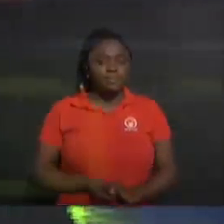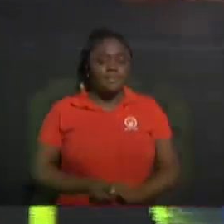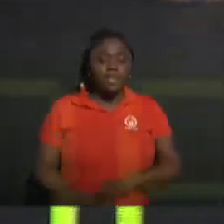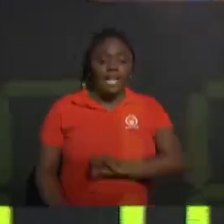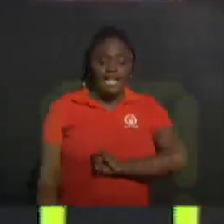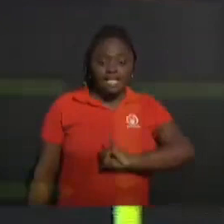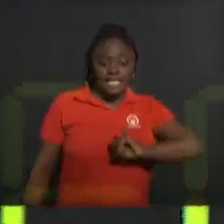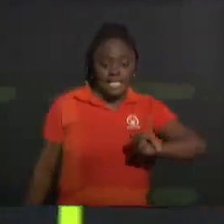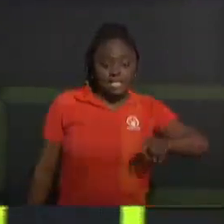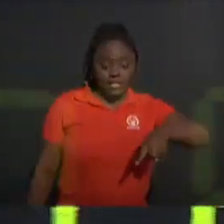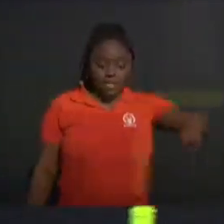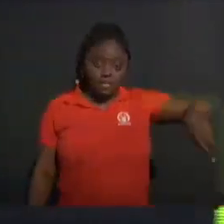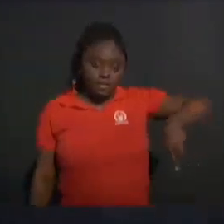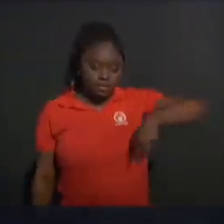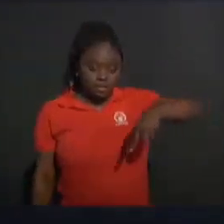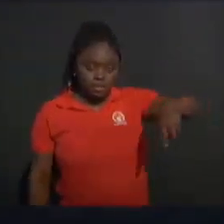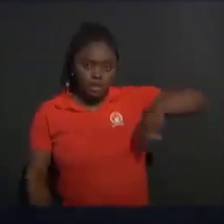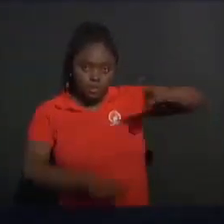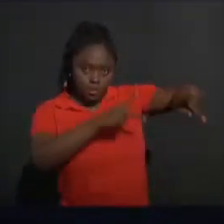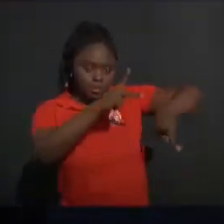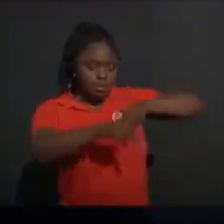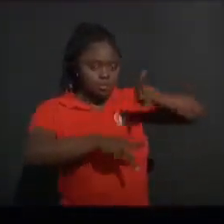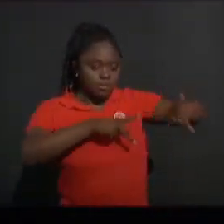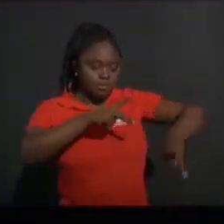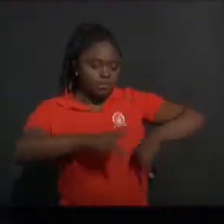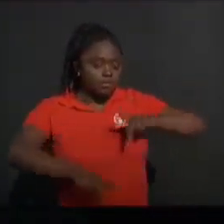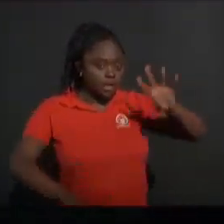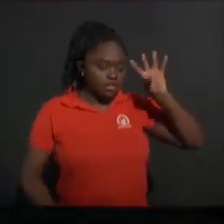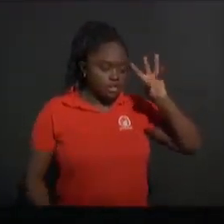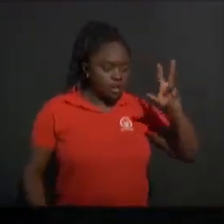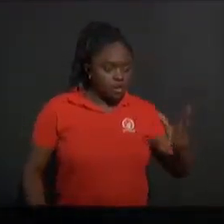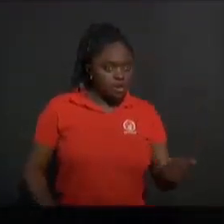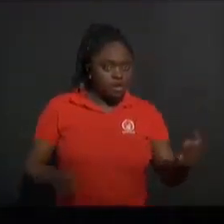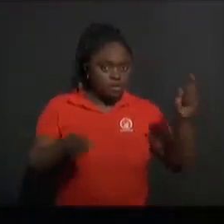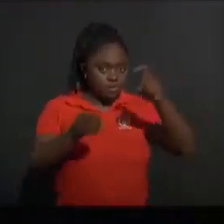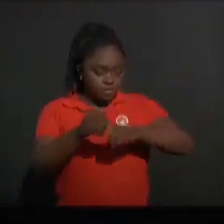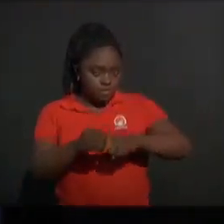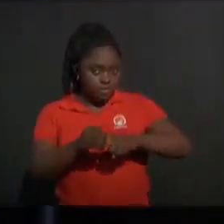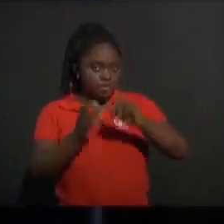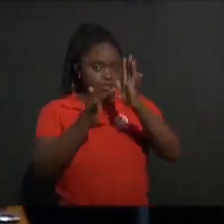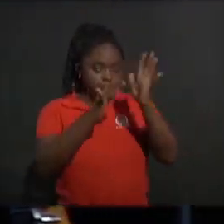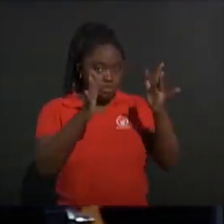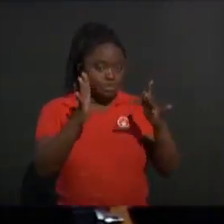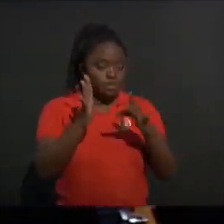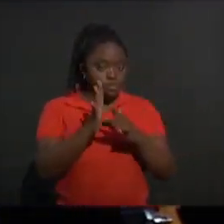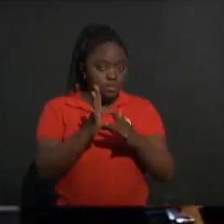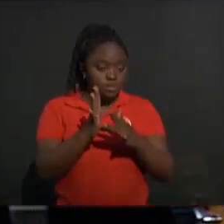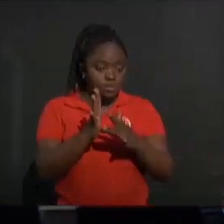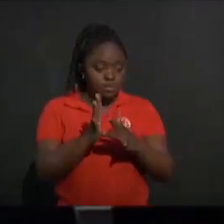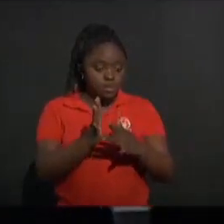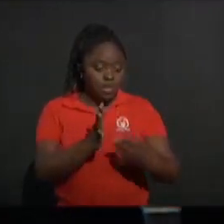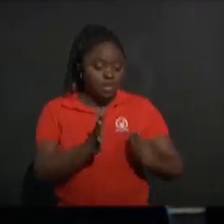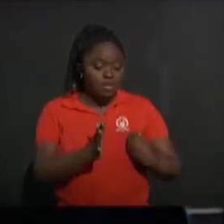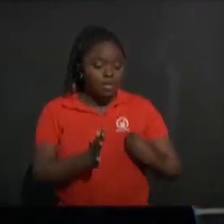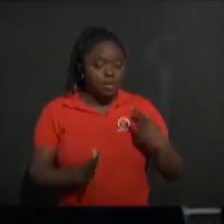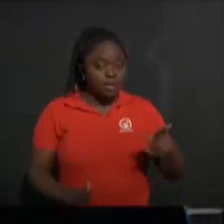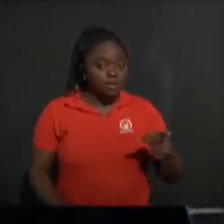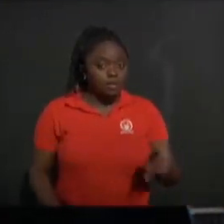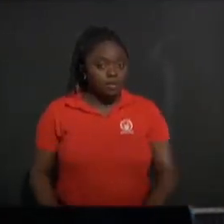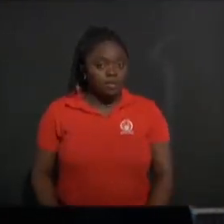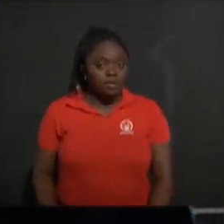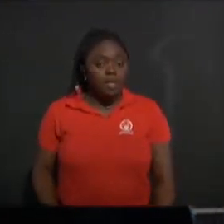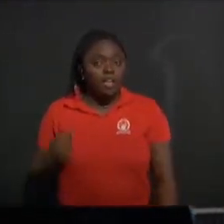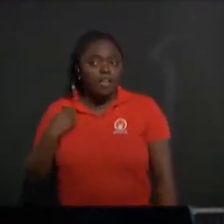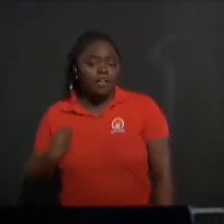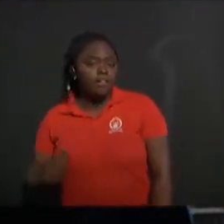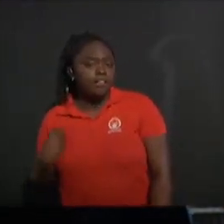Se esse povo vivia achando que Jesus voltaria durante a vida deles, eu não posso viver de